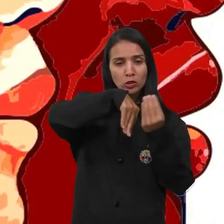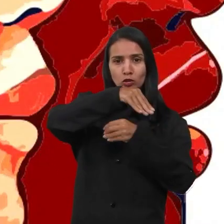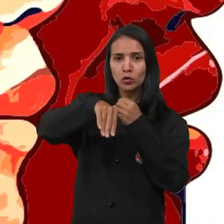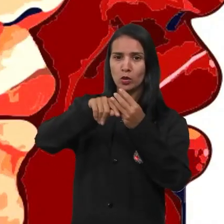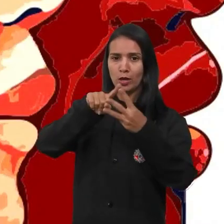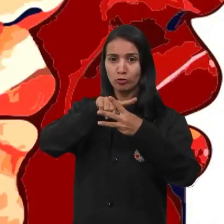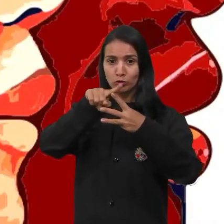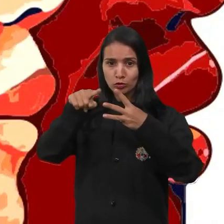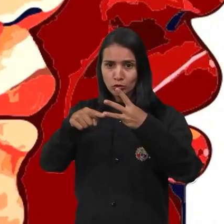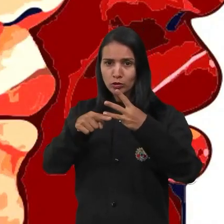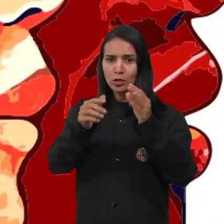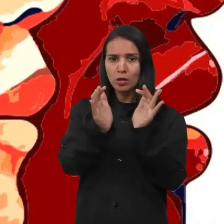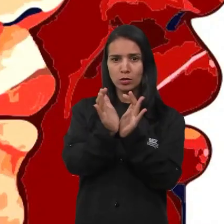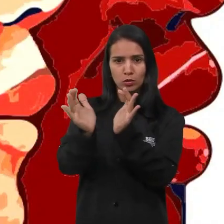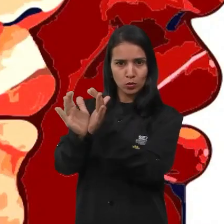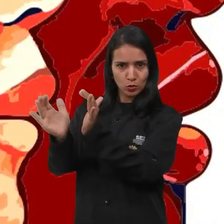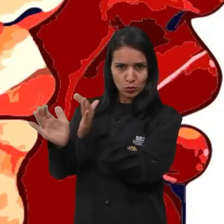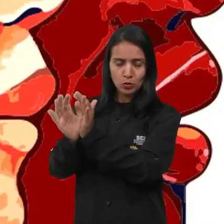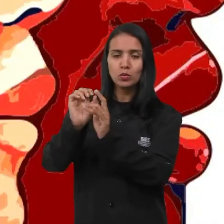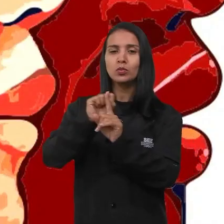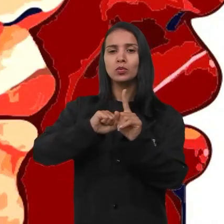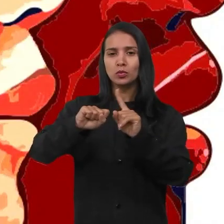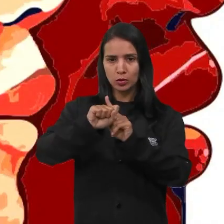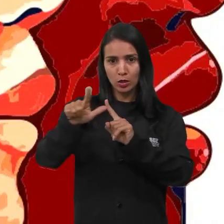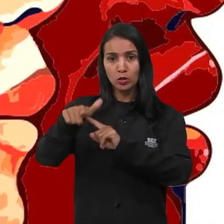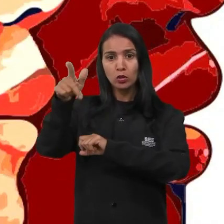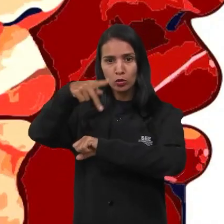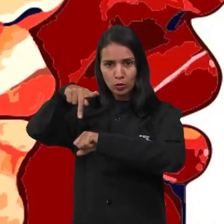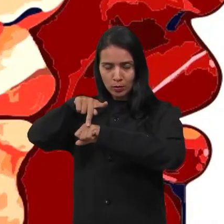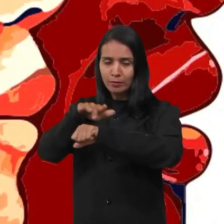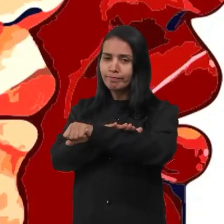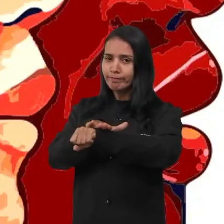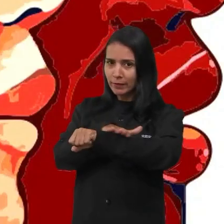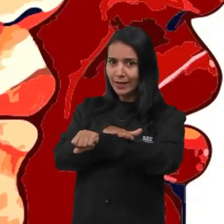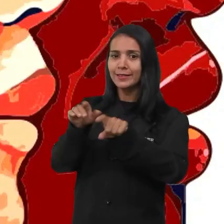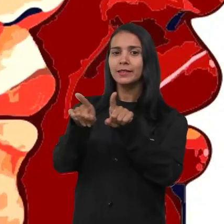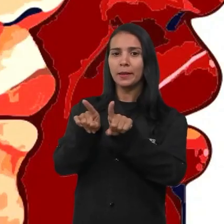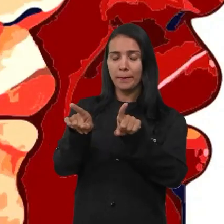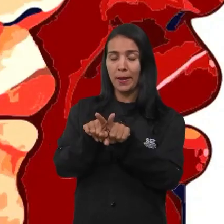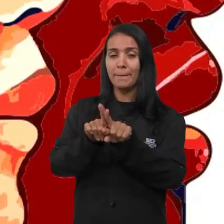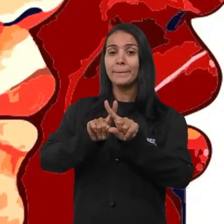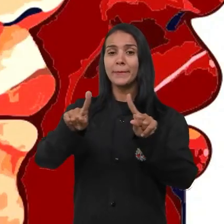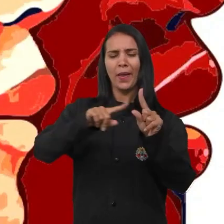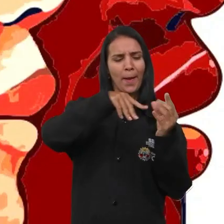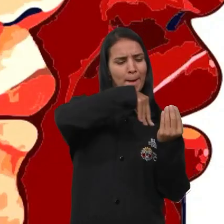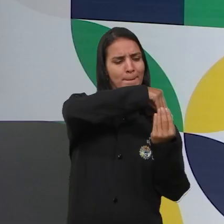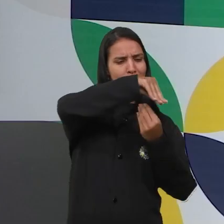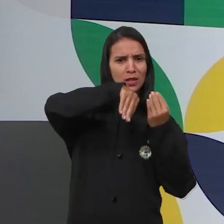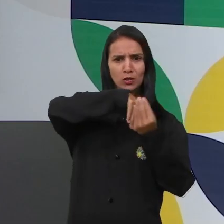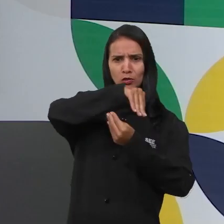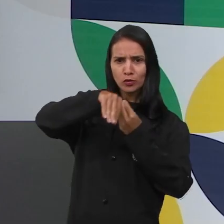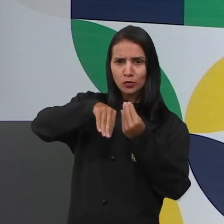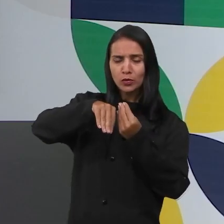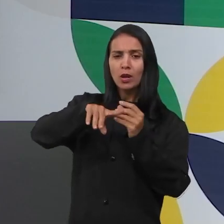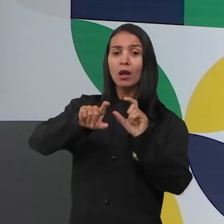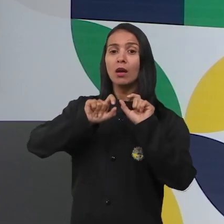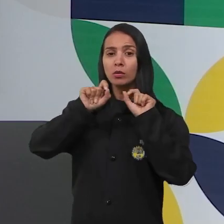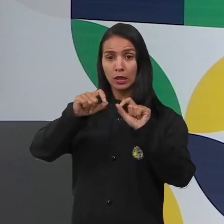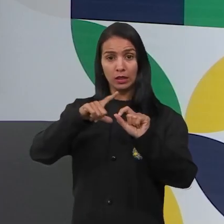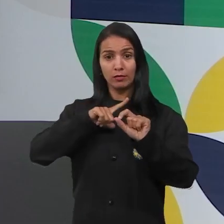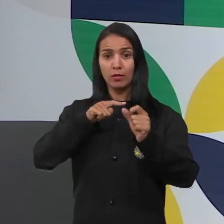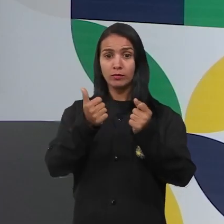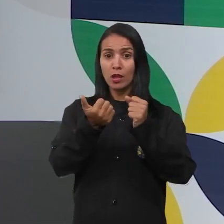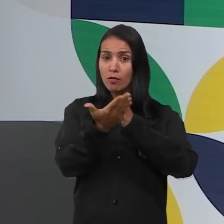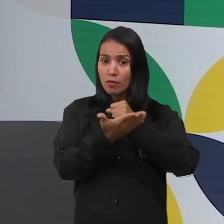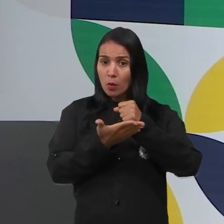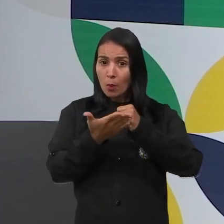culturais e étnicas. Olha só, o que a gente está falando aqui de miscigenação, a gente se baseou no livro do